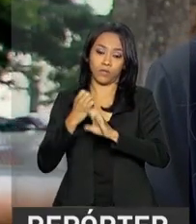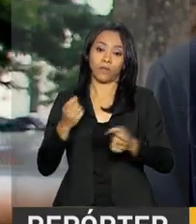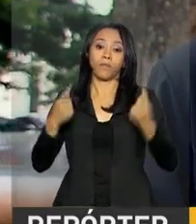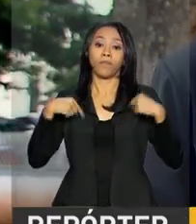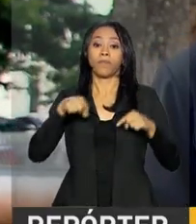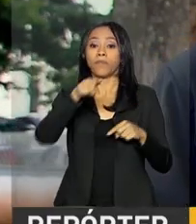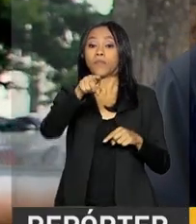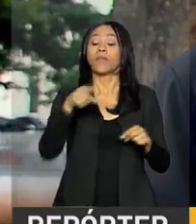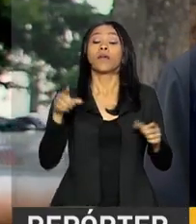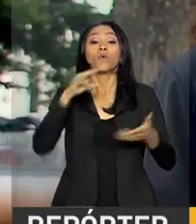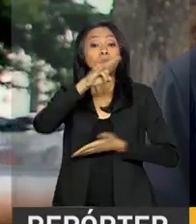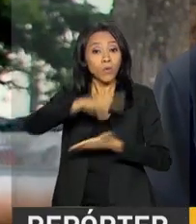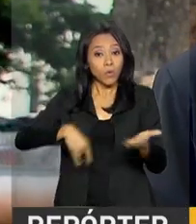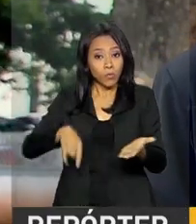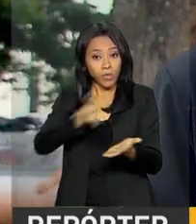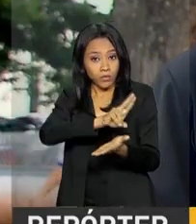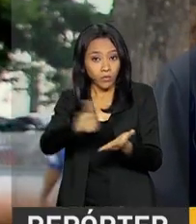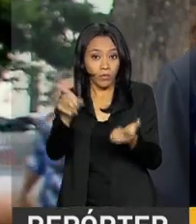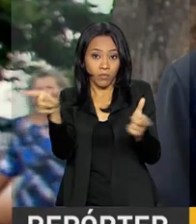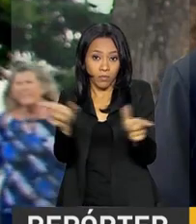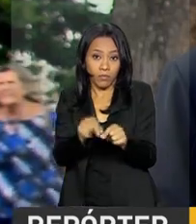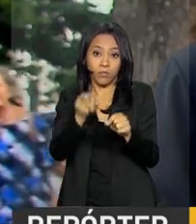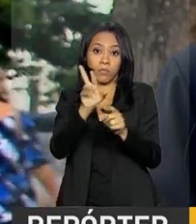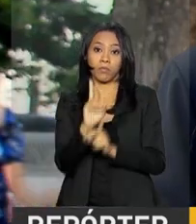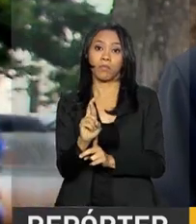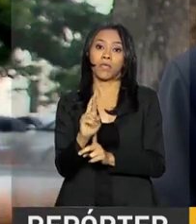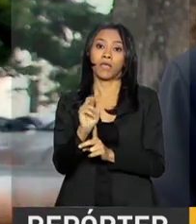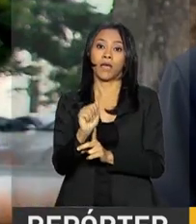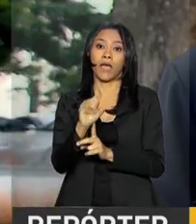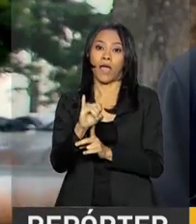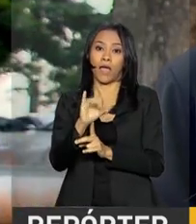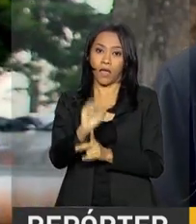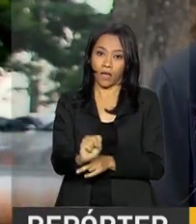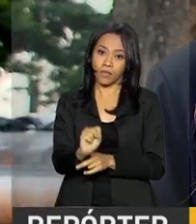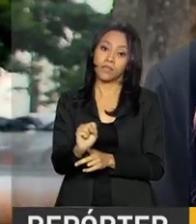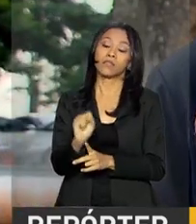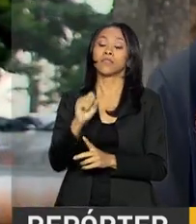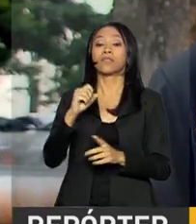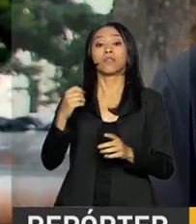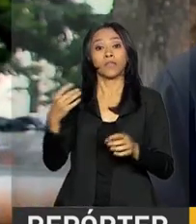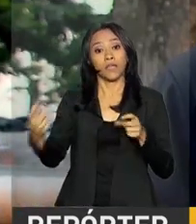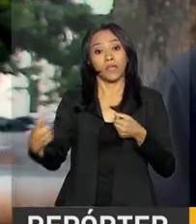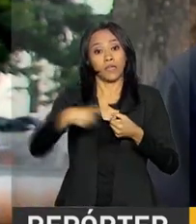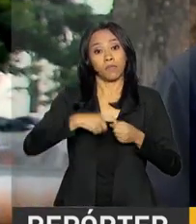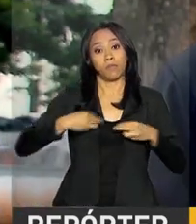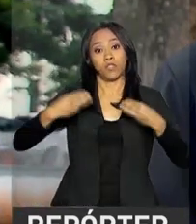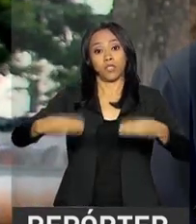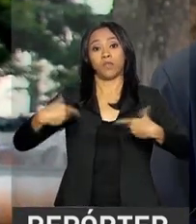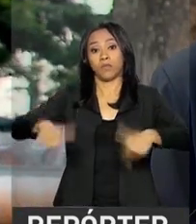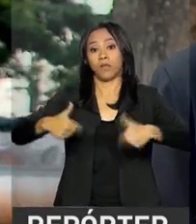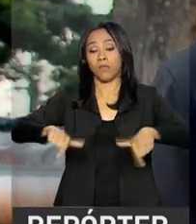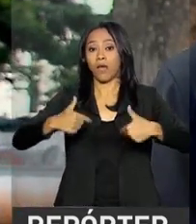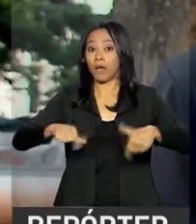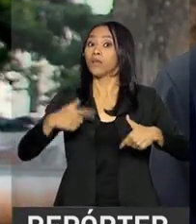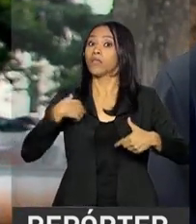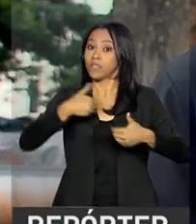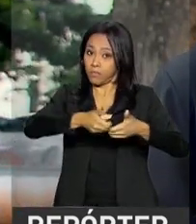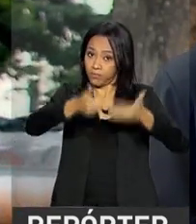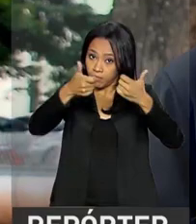Informações Sociais, a RAIS, do Ministério do Trabalho, mostram que a participação da mulher no mercado de trabalho cresceu